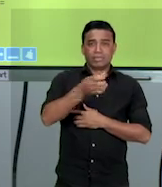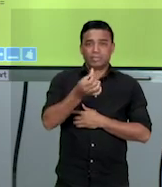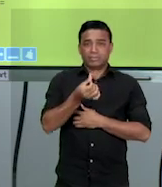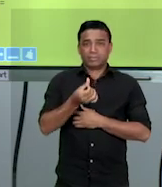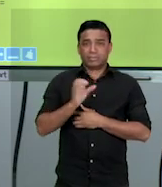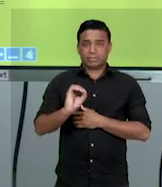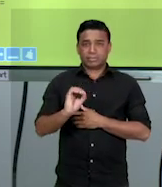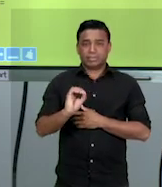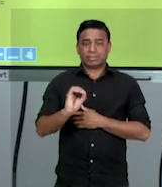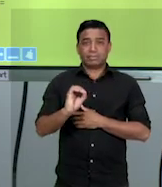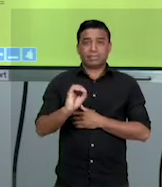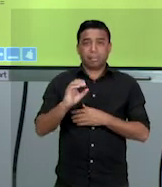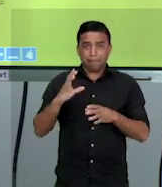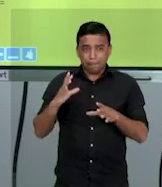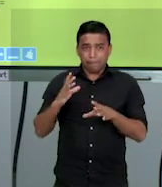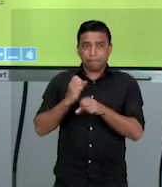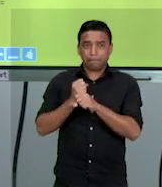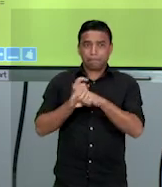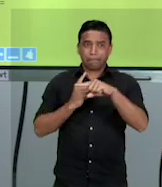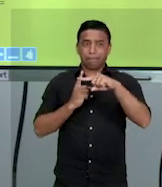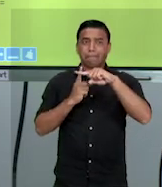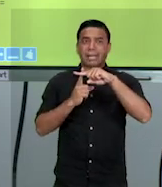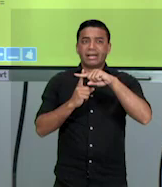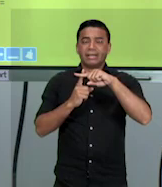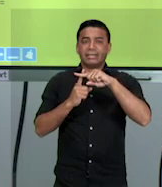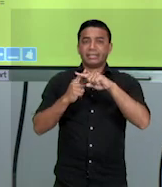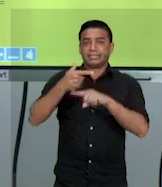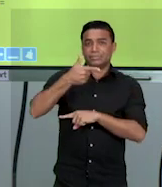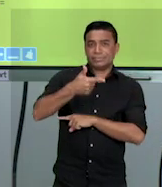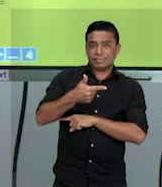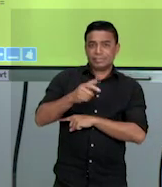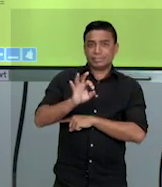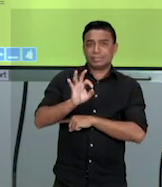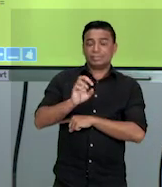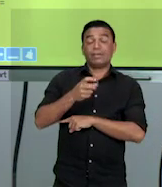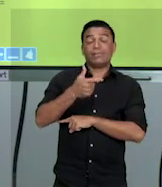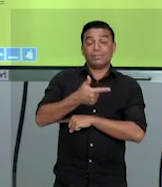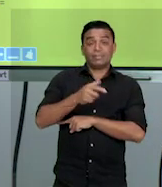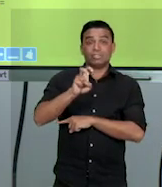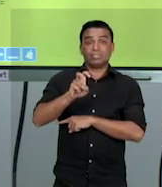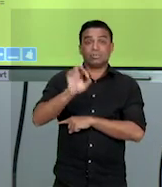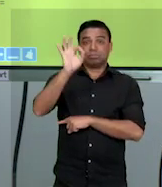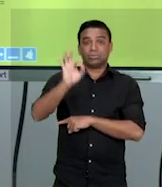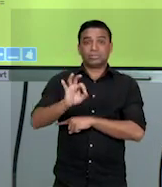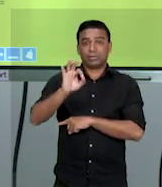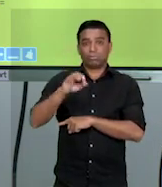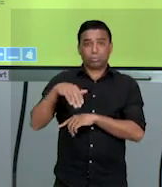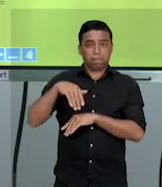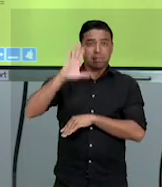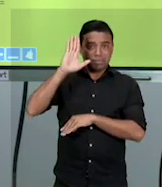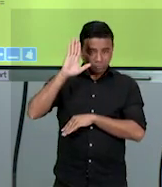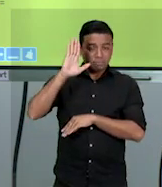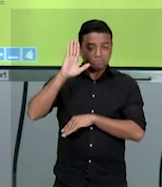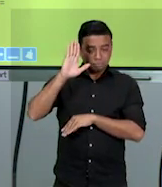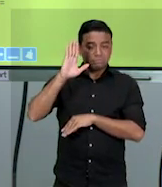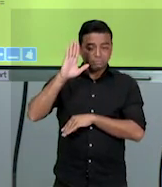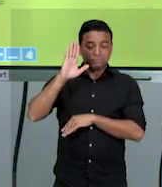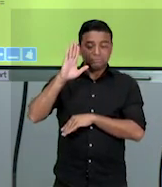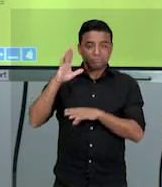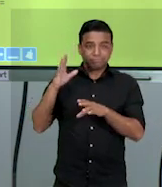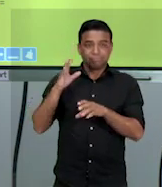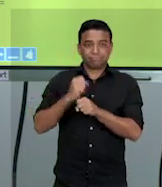32.560, mais os 25% de acréscimo vai estar aqui.